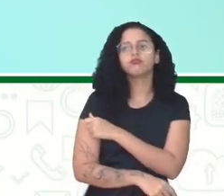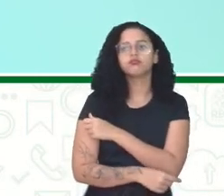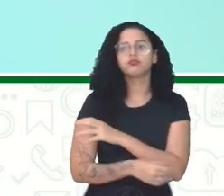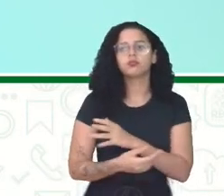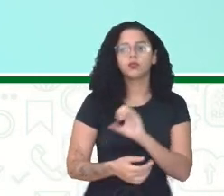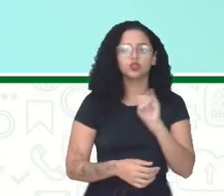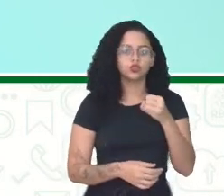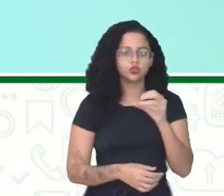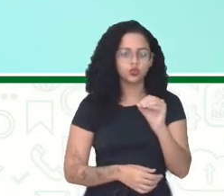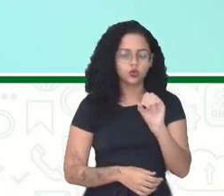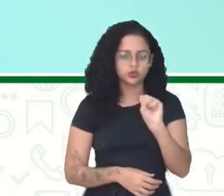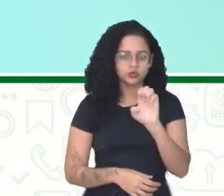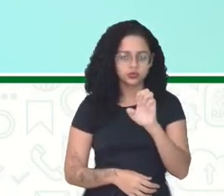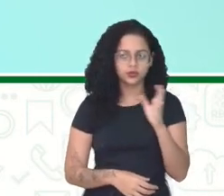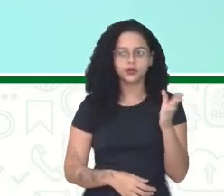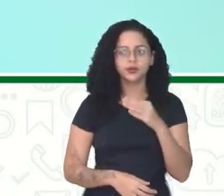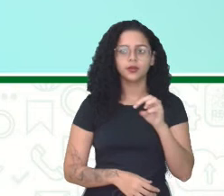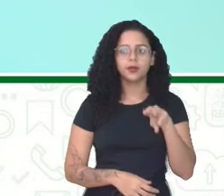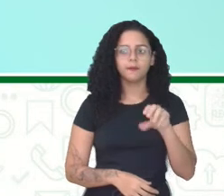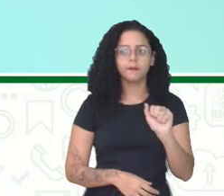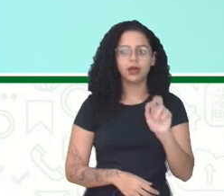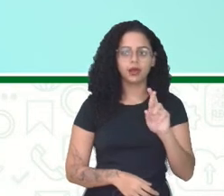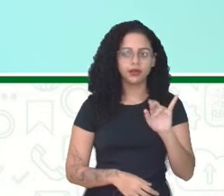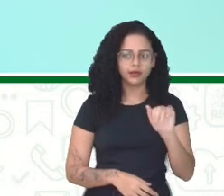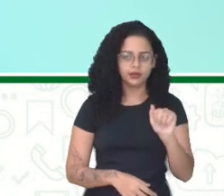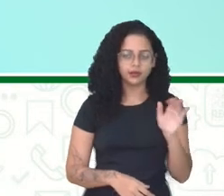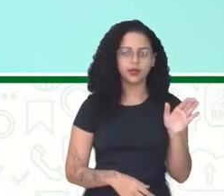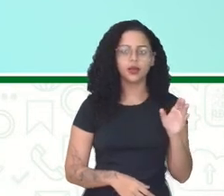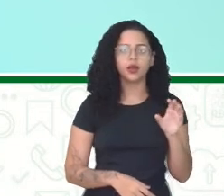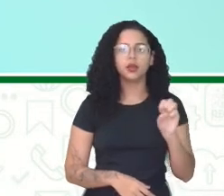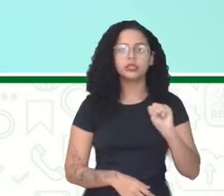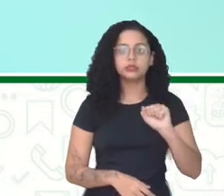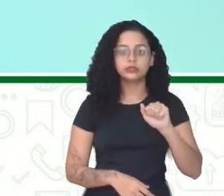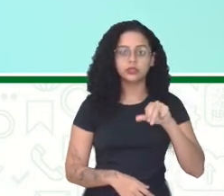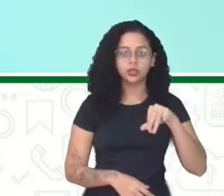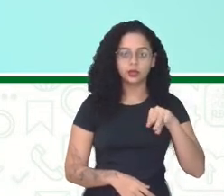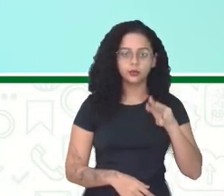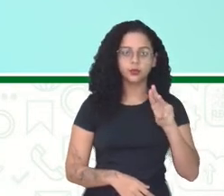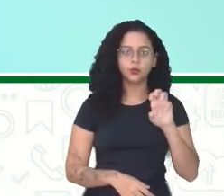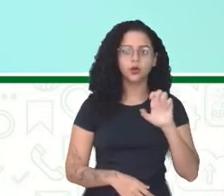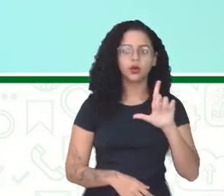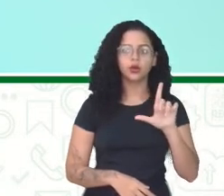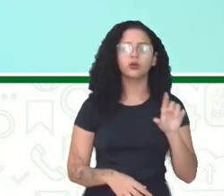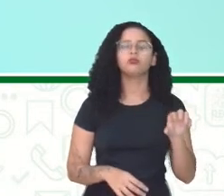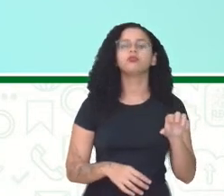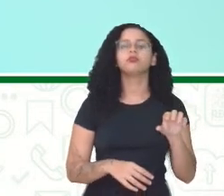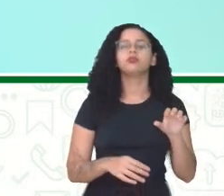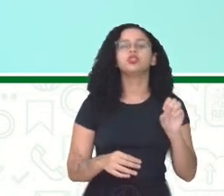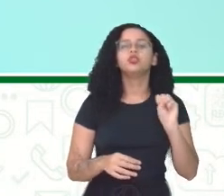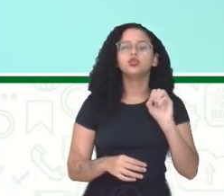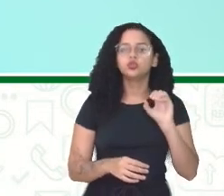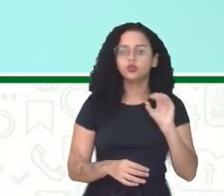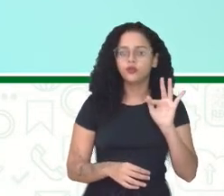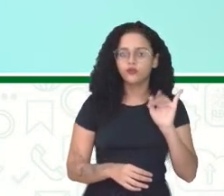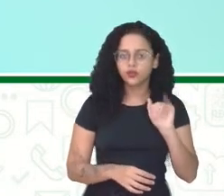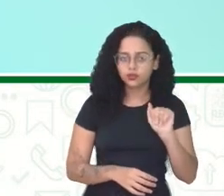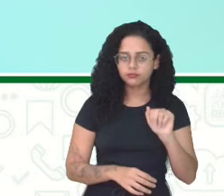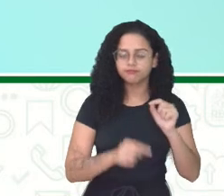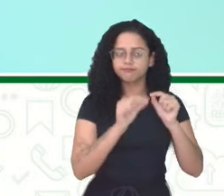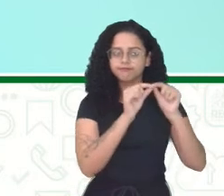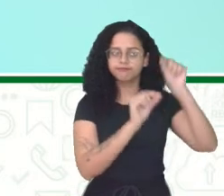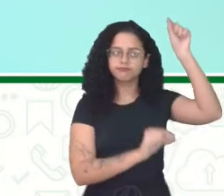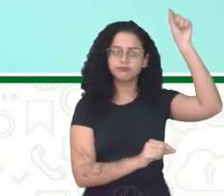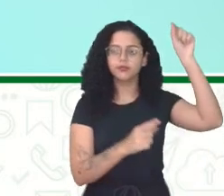seja, José, Maria, Samuel e Sofia, né? E na vertical,